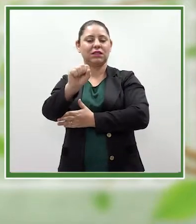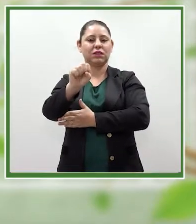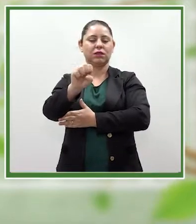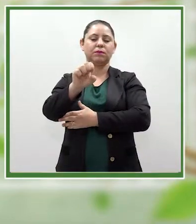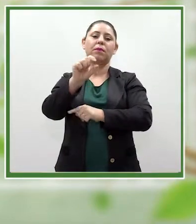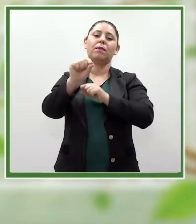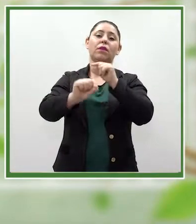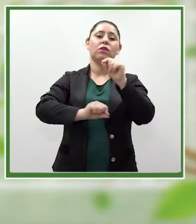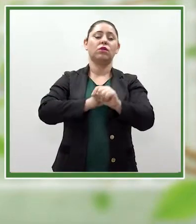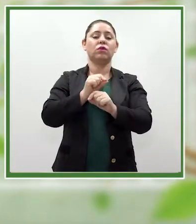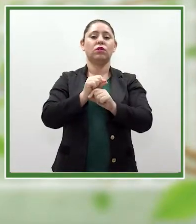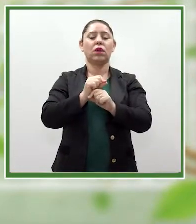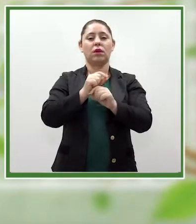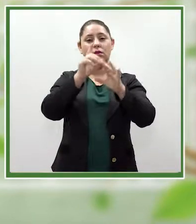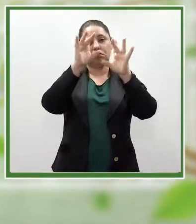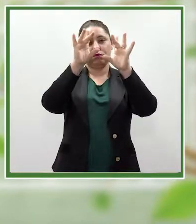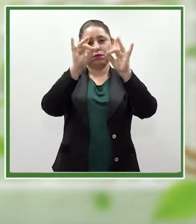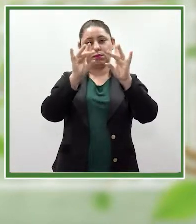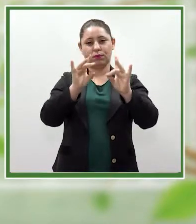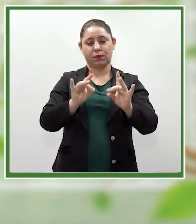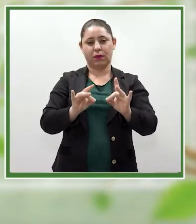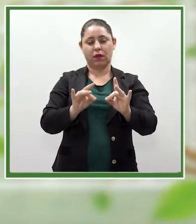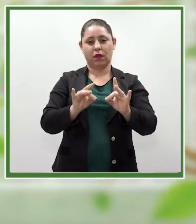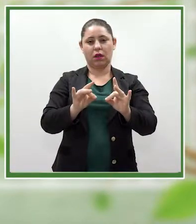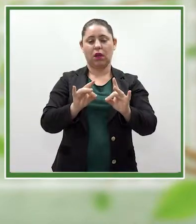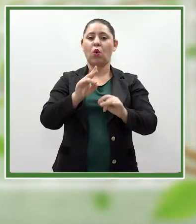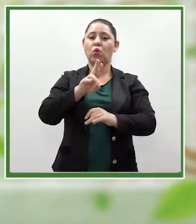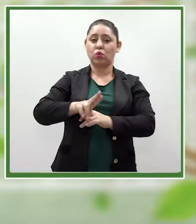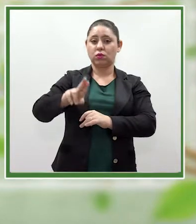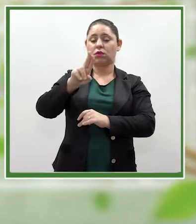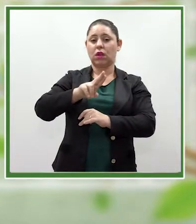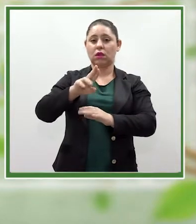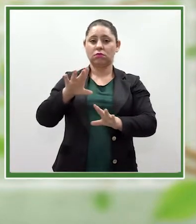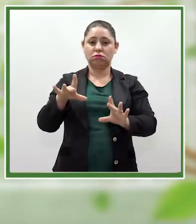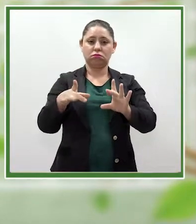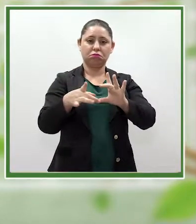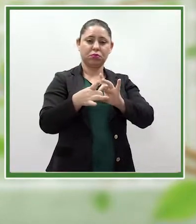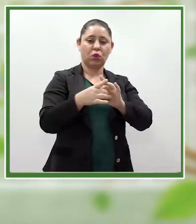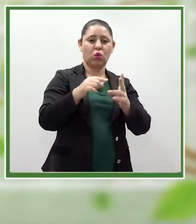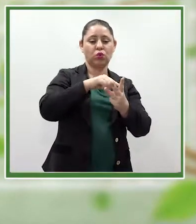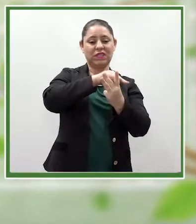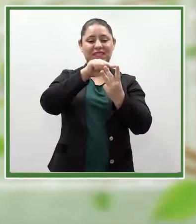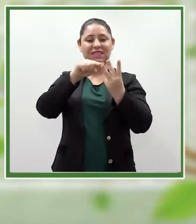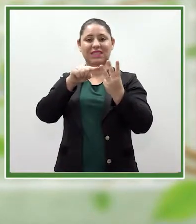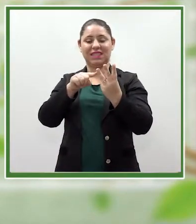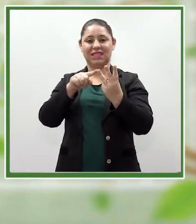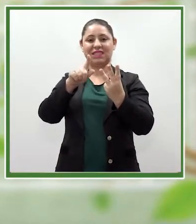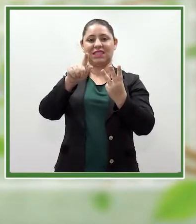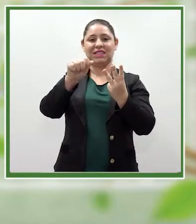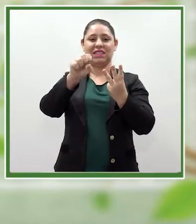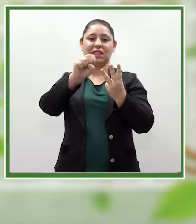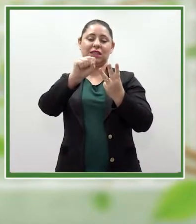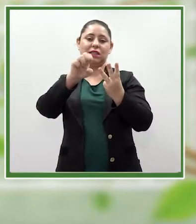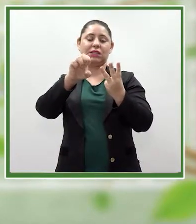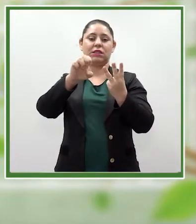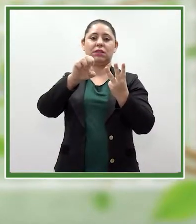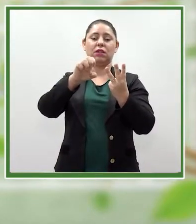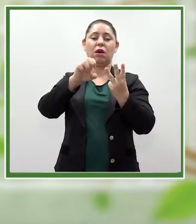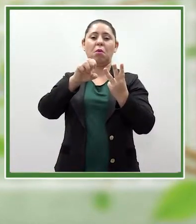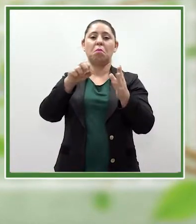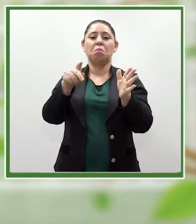de gases estará, então, descrita sob a forma dessa unidade que congrega, então, os três